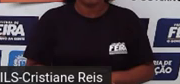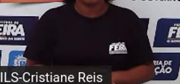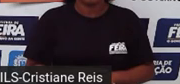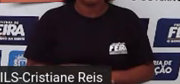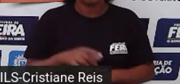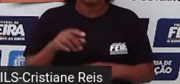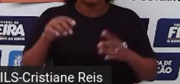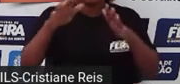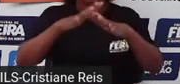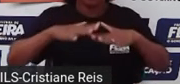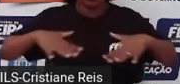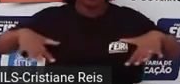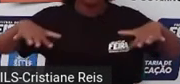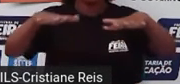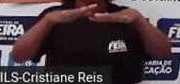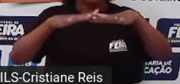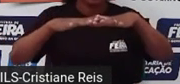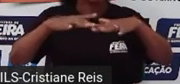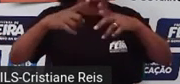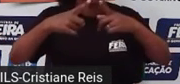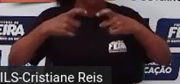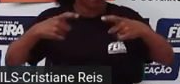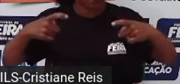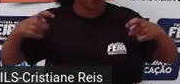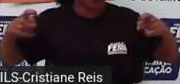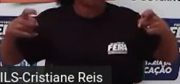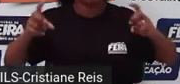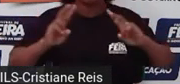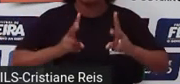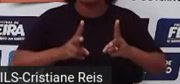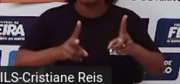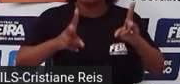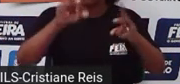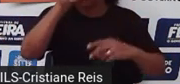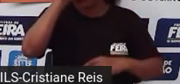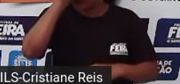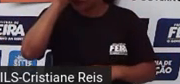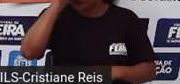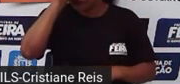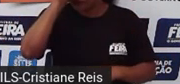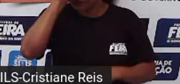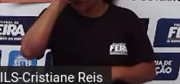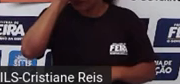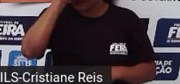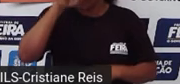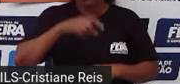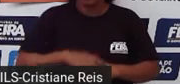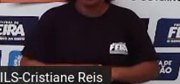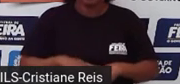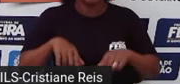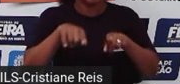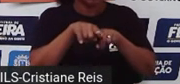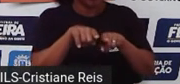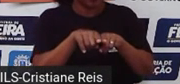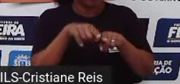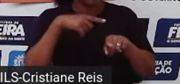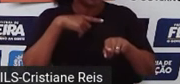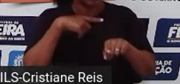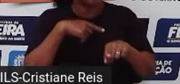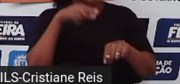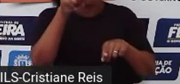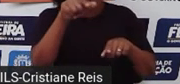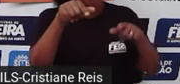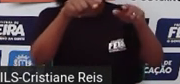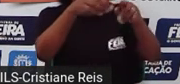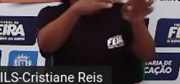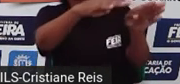grande área de instabilidade de guerra e tudo né É nessa já aí que tem até a faixa de gaza até aquela